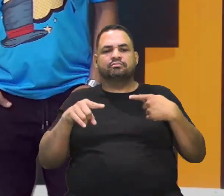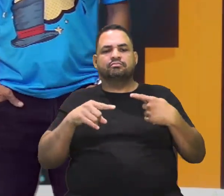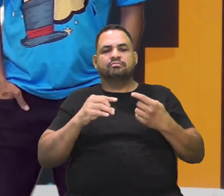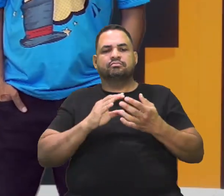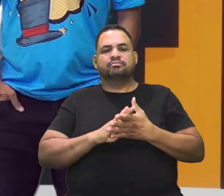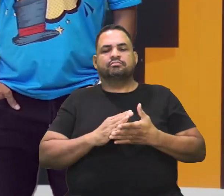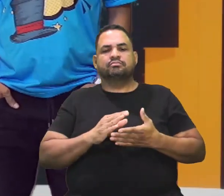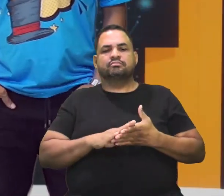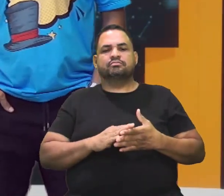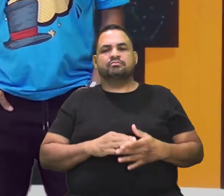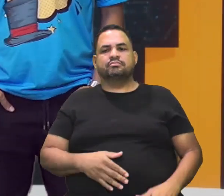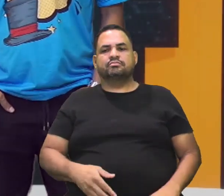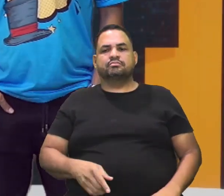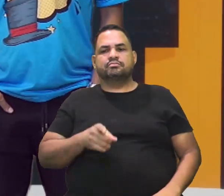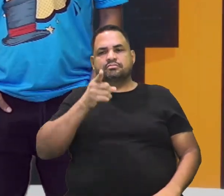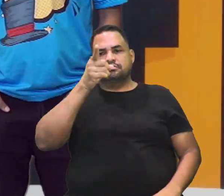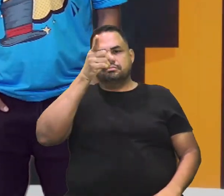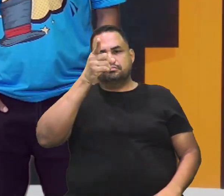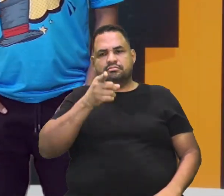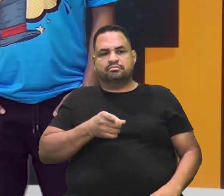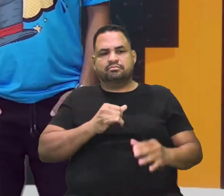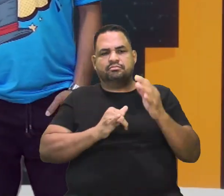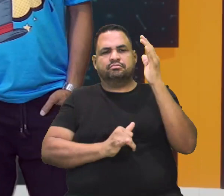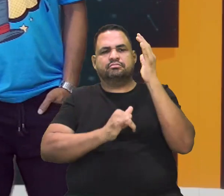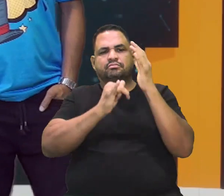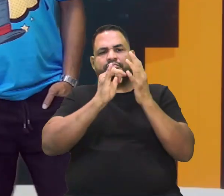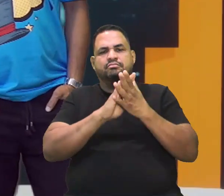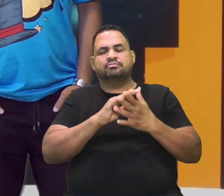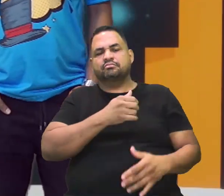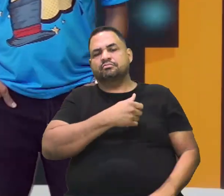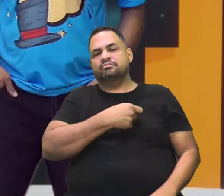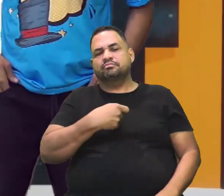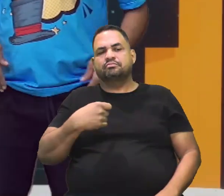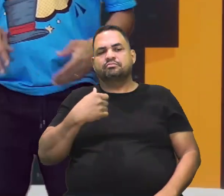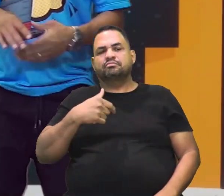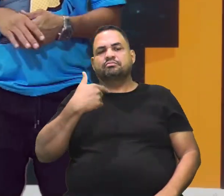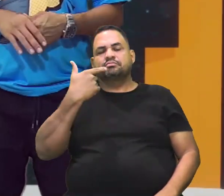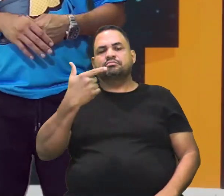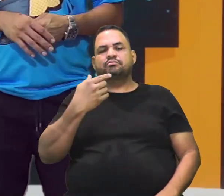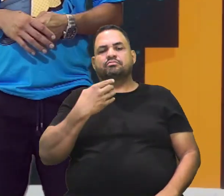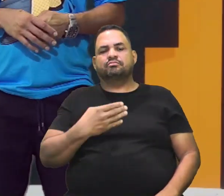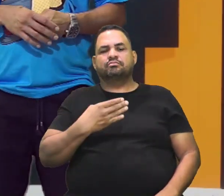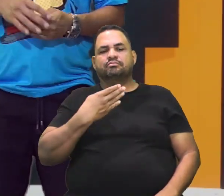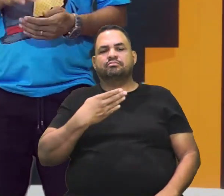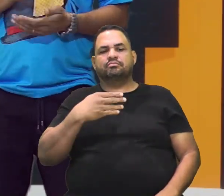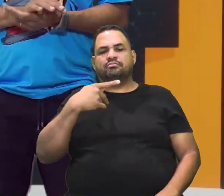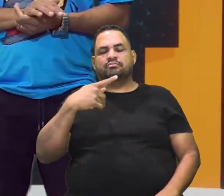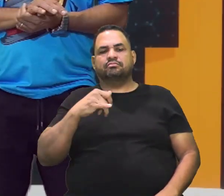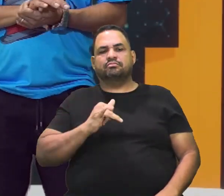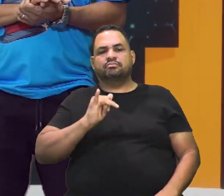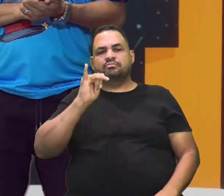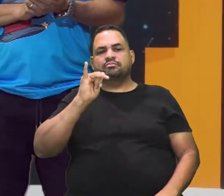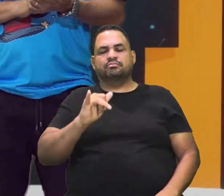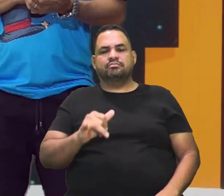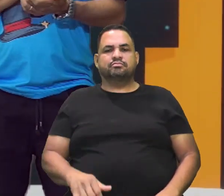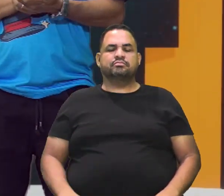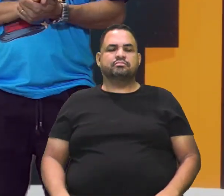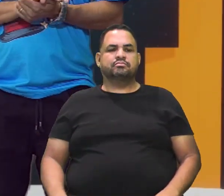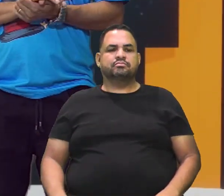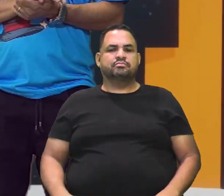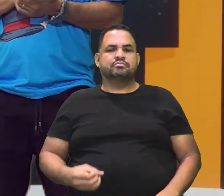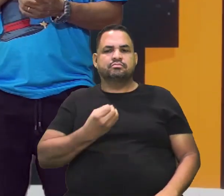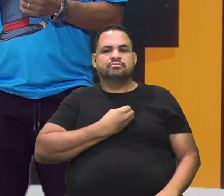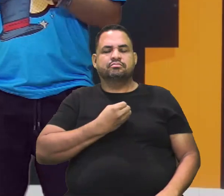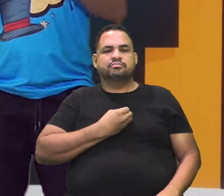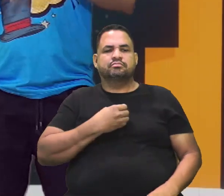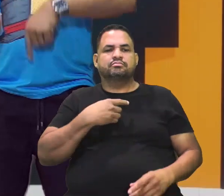no eixo y. Então, temos aqui x ao quadrado igual a 4py quando ela está para cima, valores positivos.